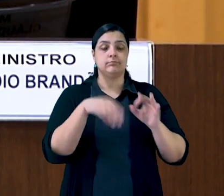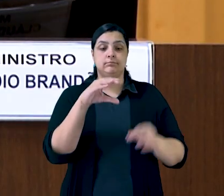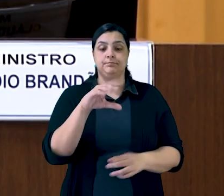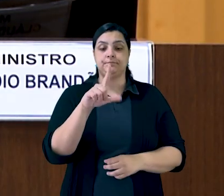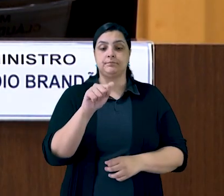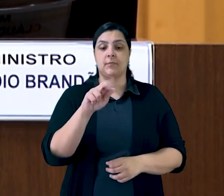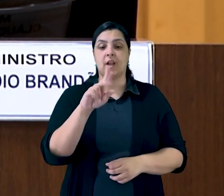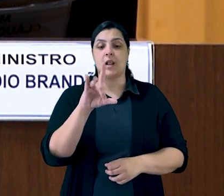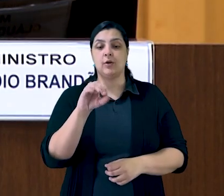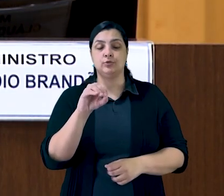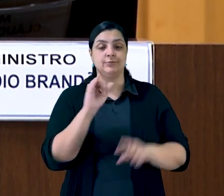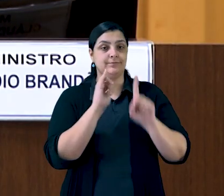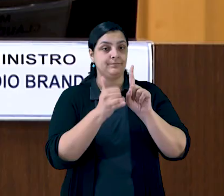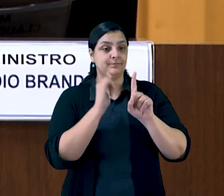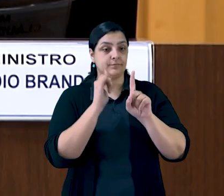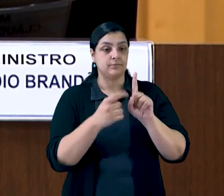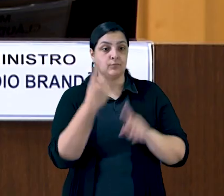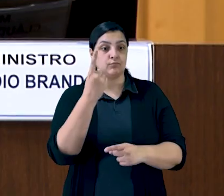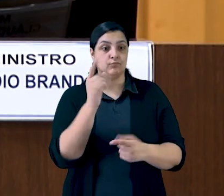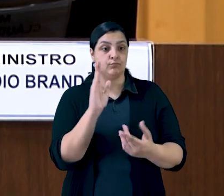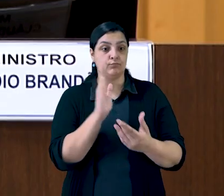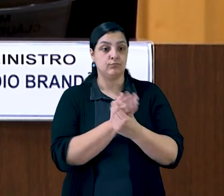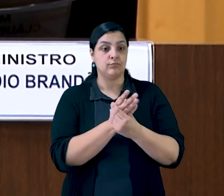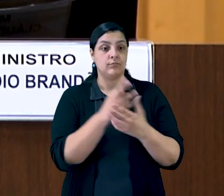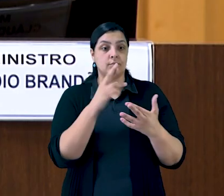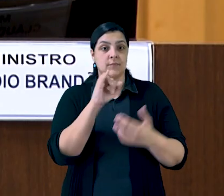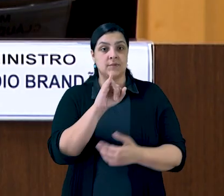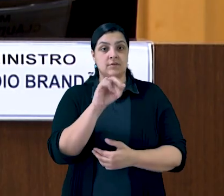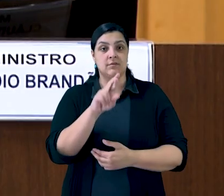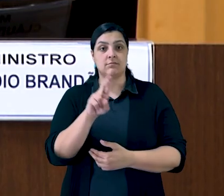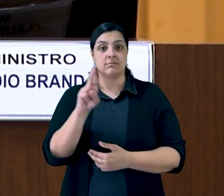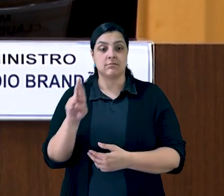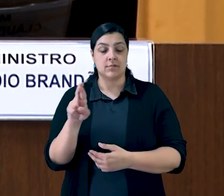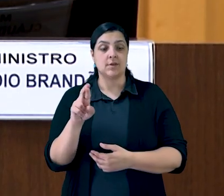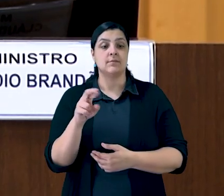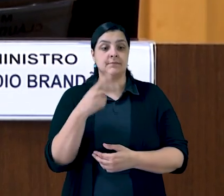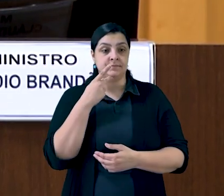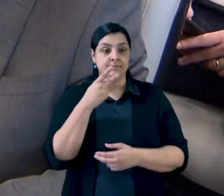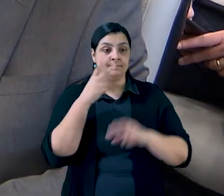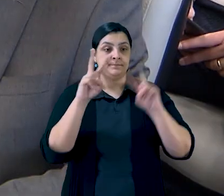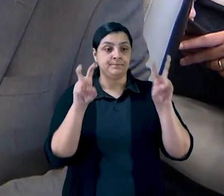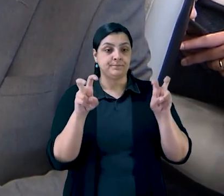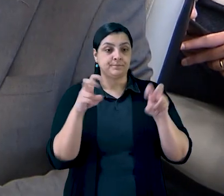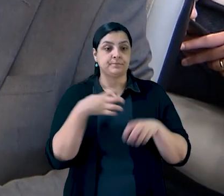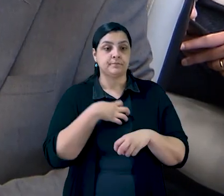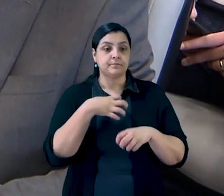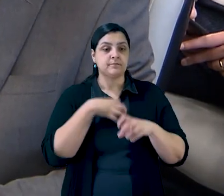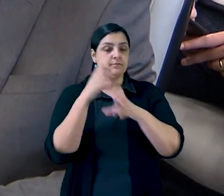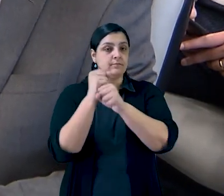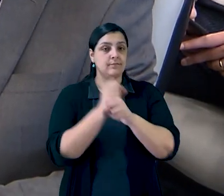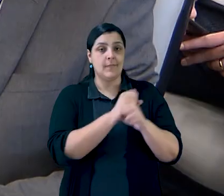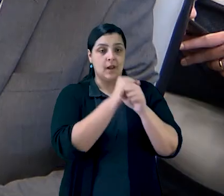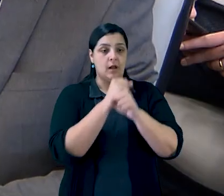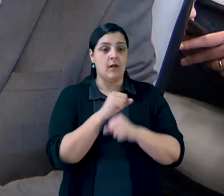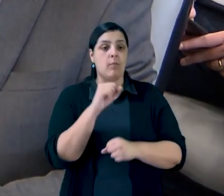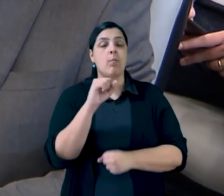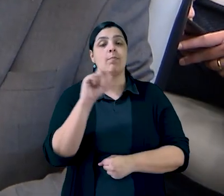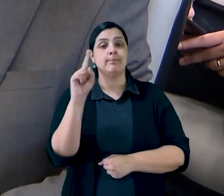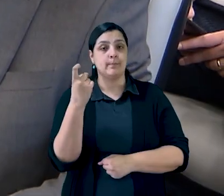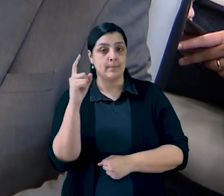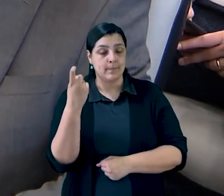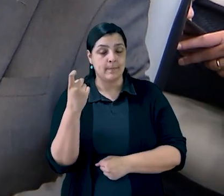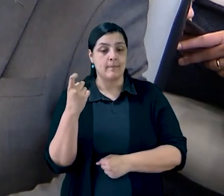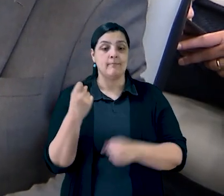pelo ministro Cláudio Brandão, relator de um incidente de recurso repetitivo que trata sobre a fórmula de cálculo das